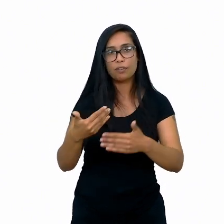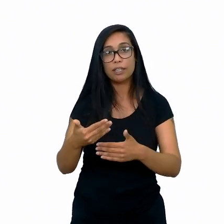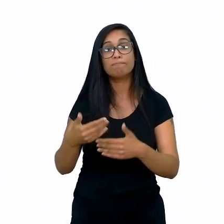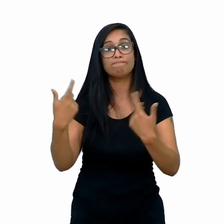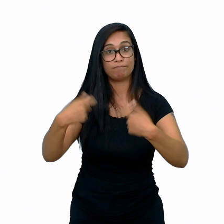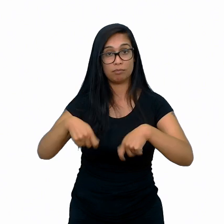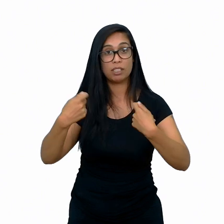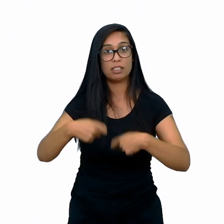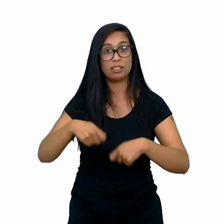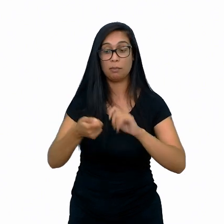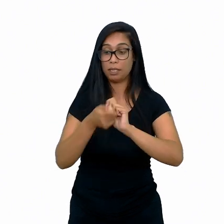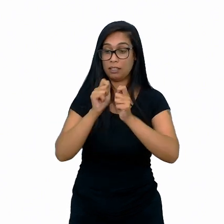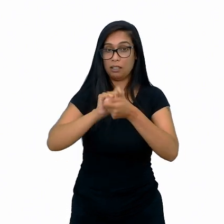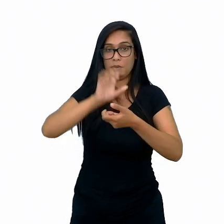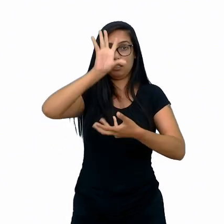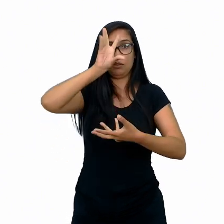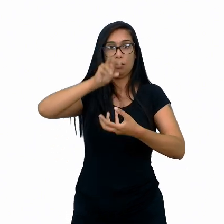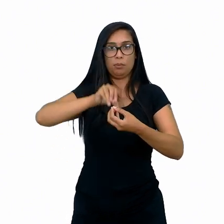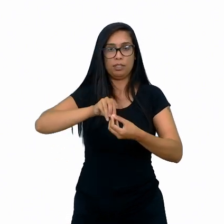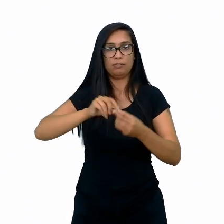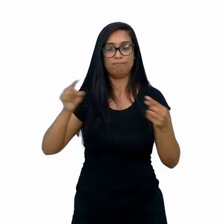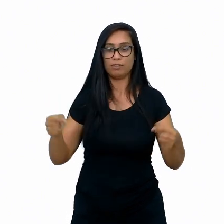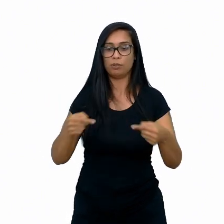e atribuir sentido ao texto.